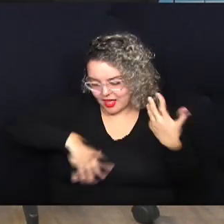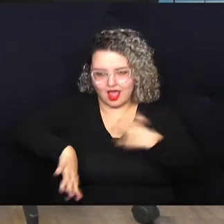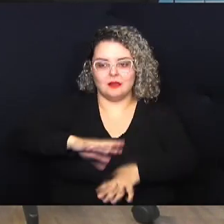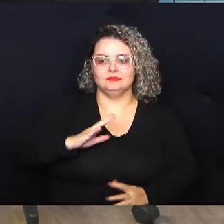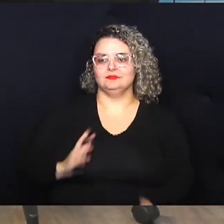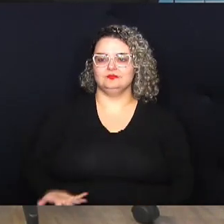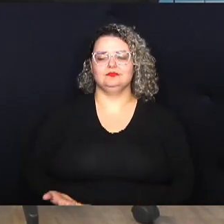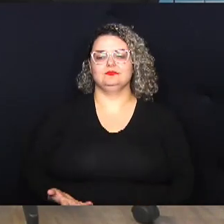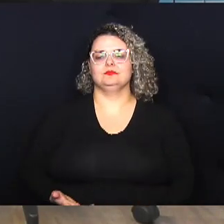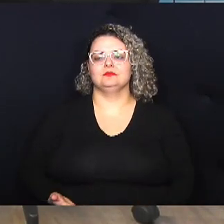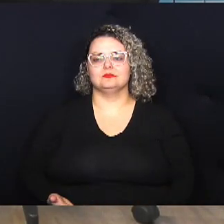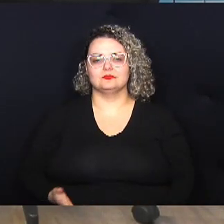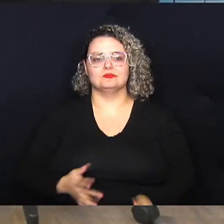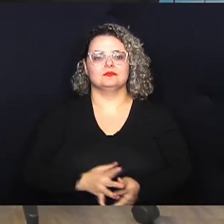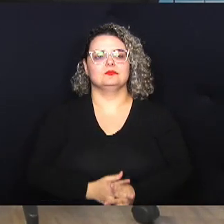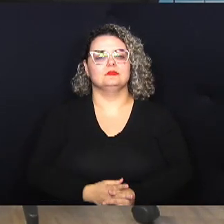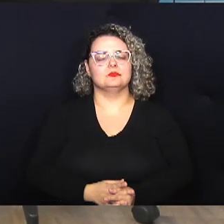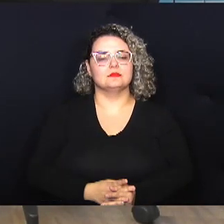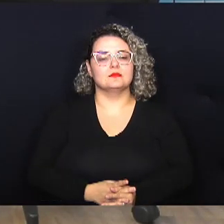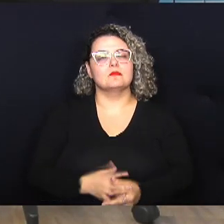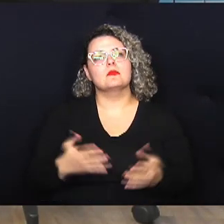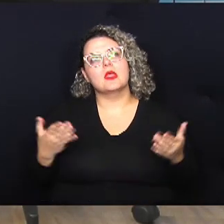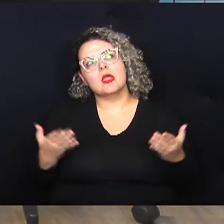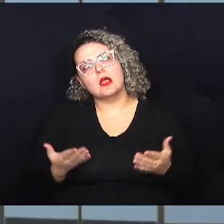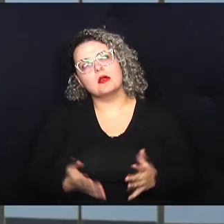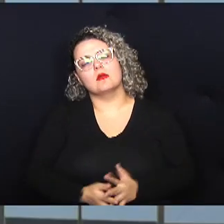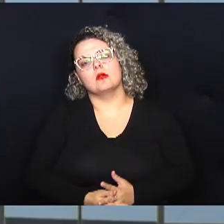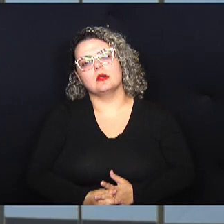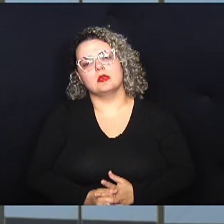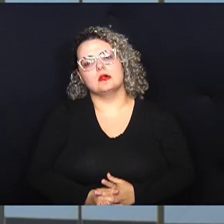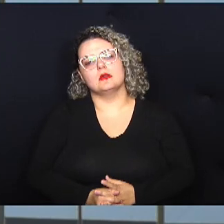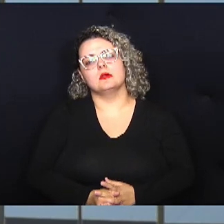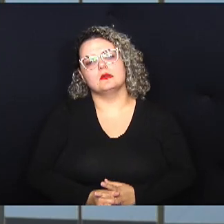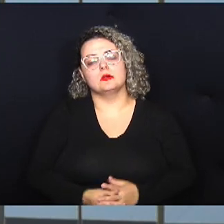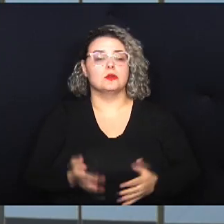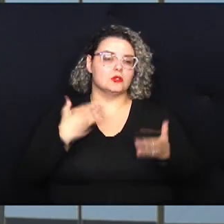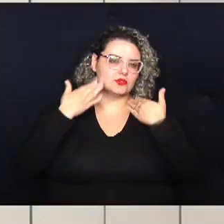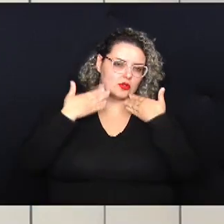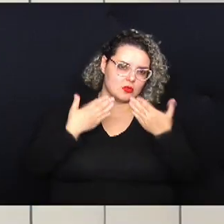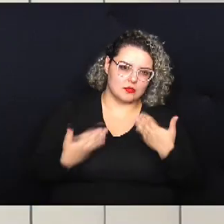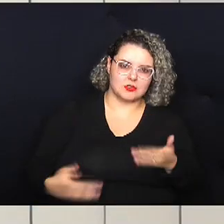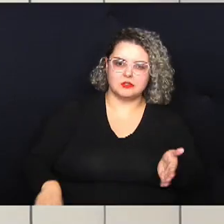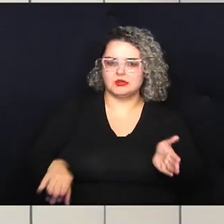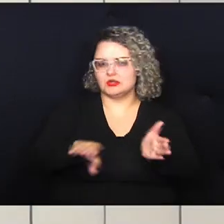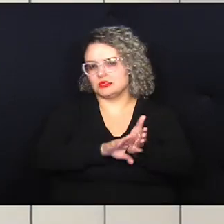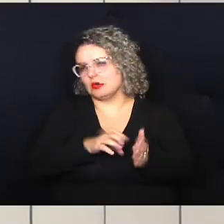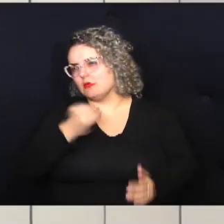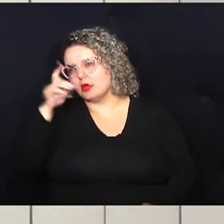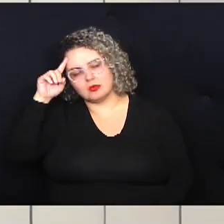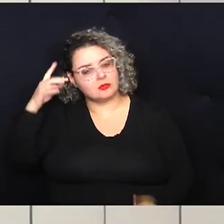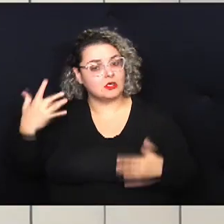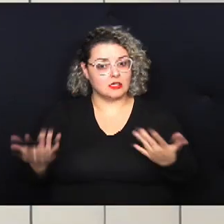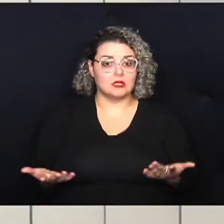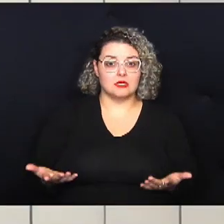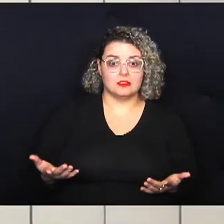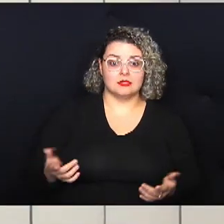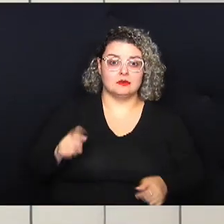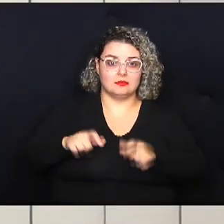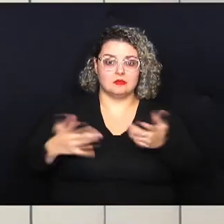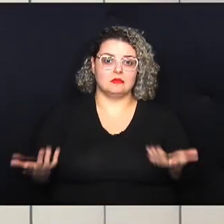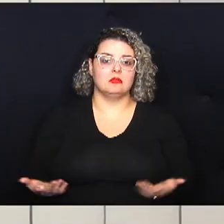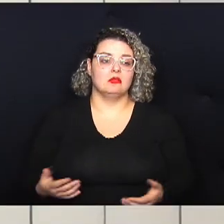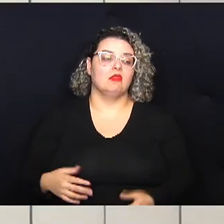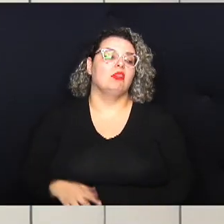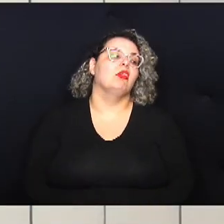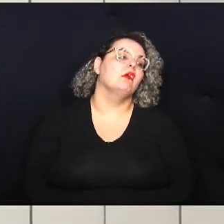todas. sim, Exatamente. Agora, a questão... a gente está falando aqui de chegar e dar bom dia e tal. Tem gente que é muito para